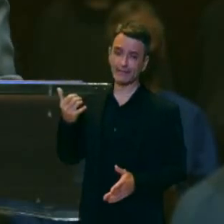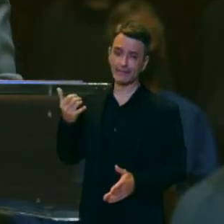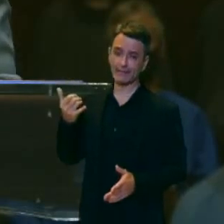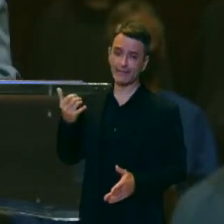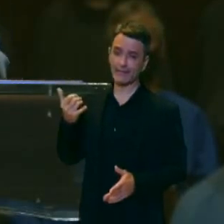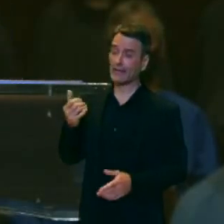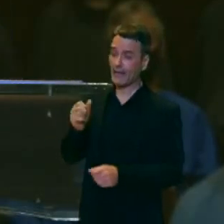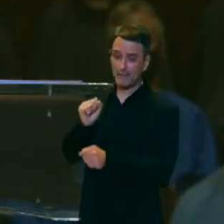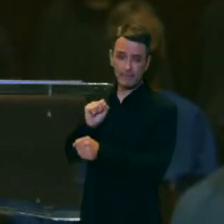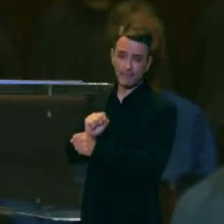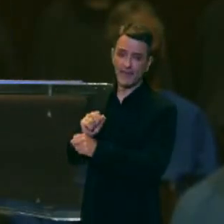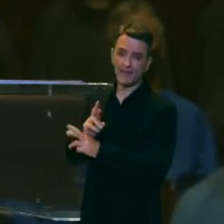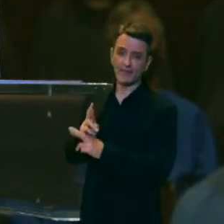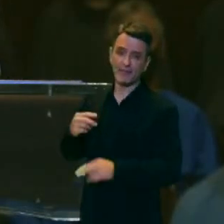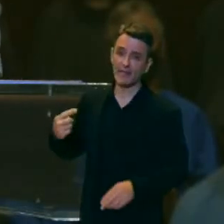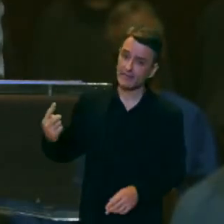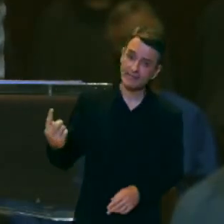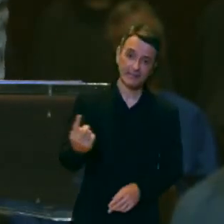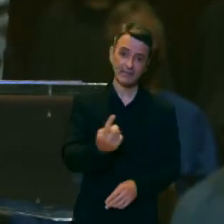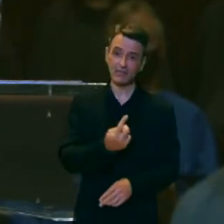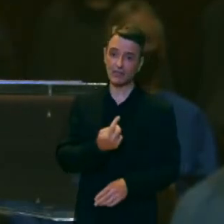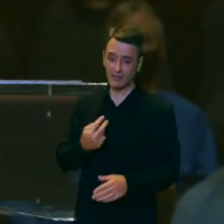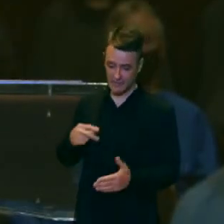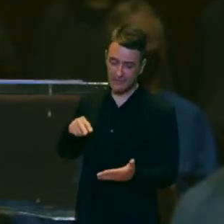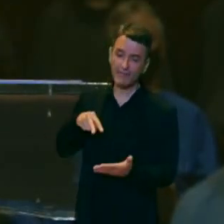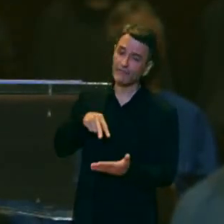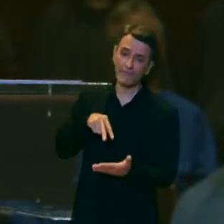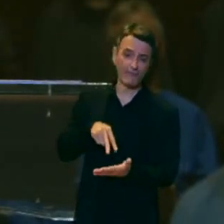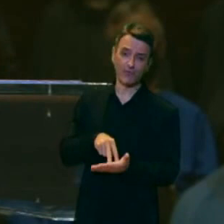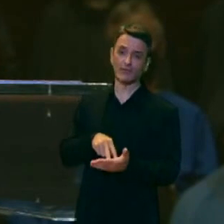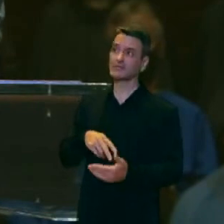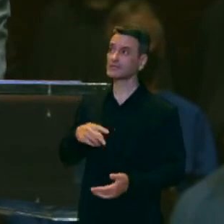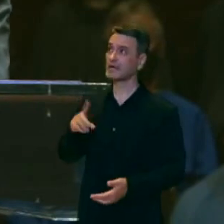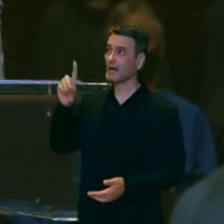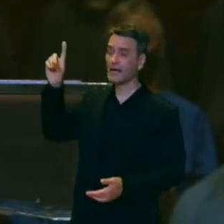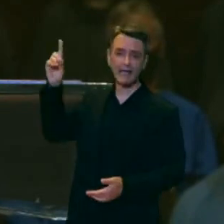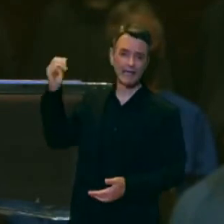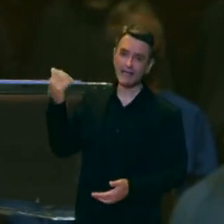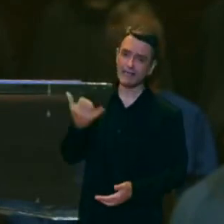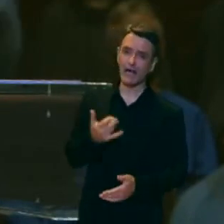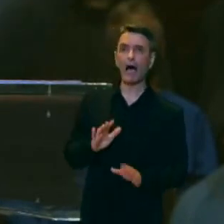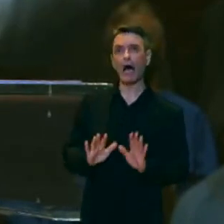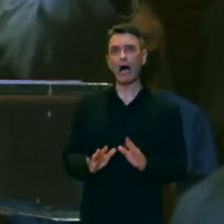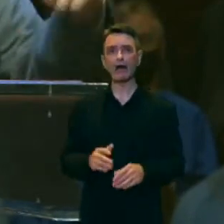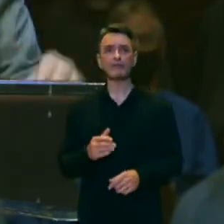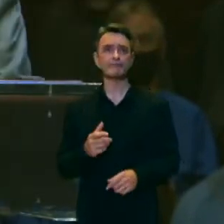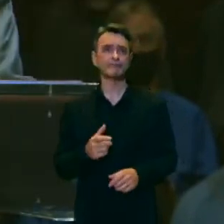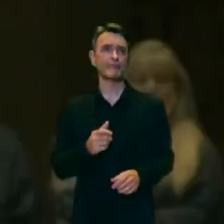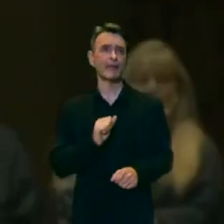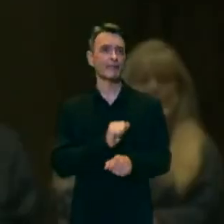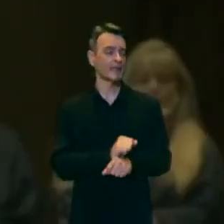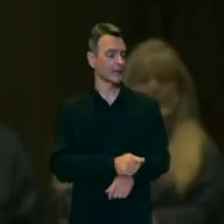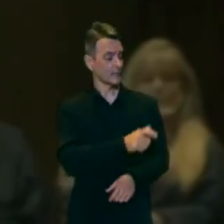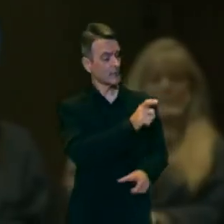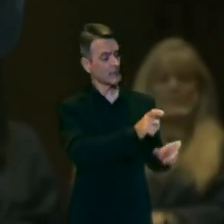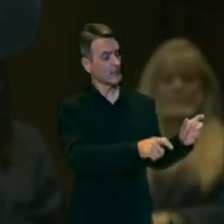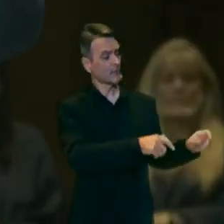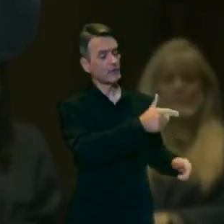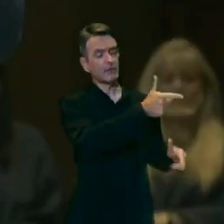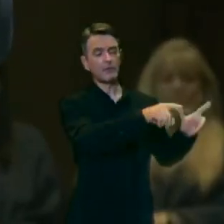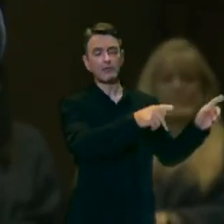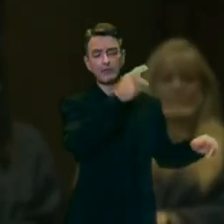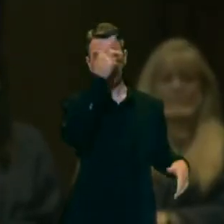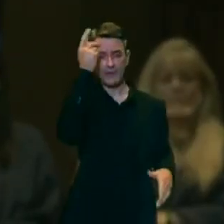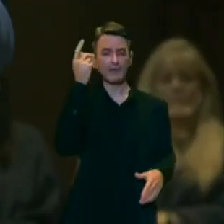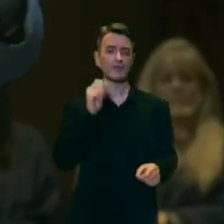esperança, eu sou a sua força. E a gente está esperando que o João vai fazer isso, que o Beltrano vai fazer aquilo, que o emprego